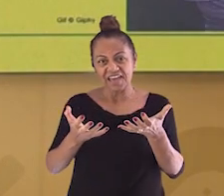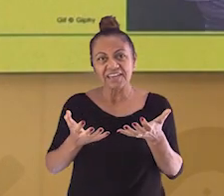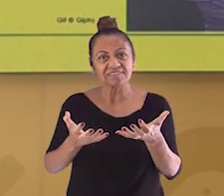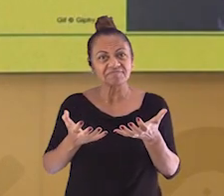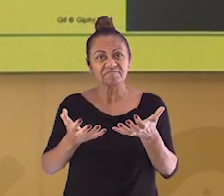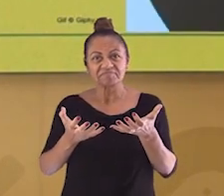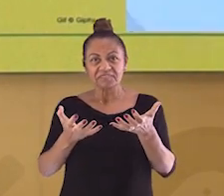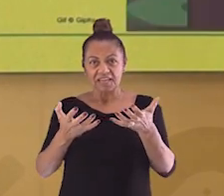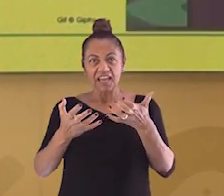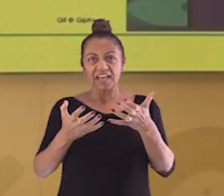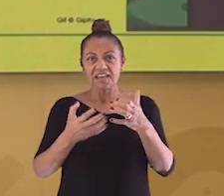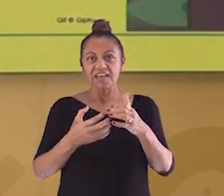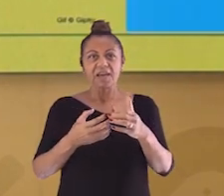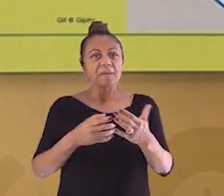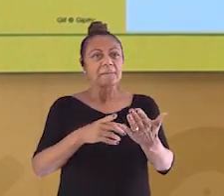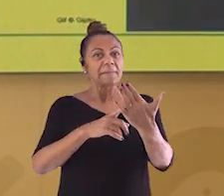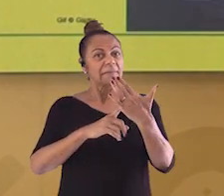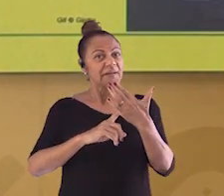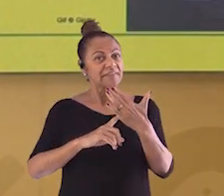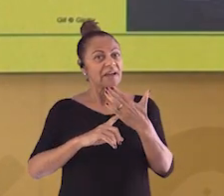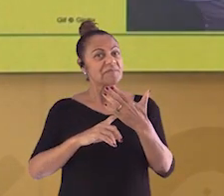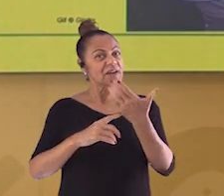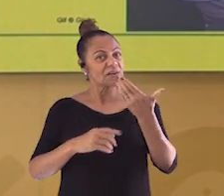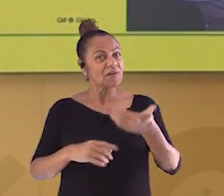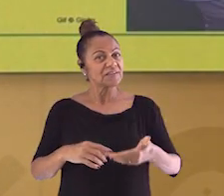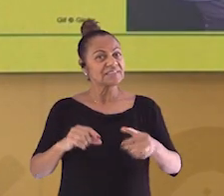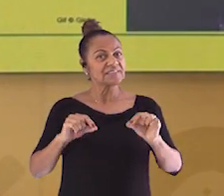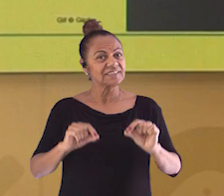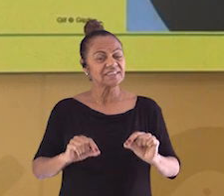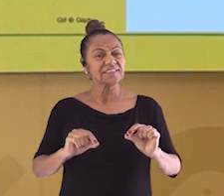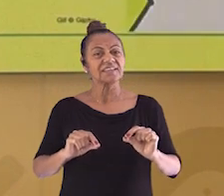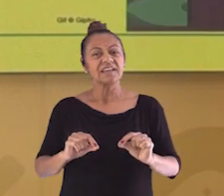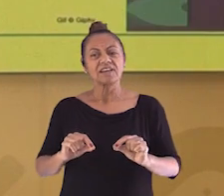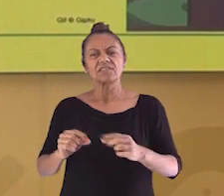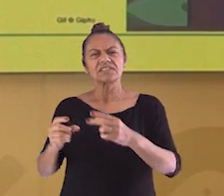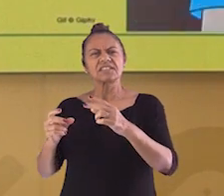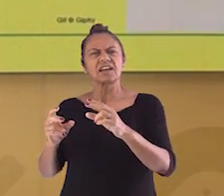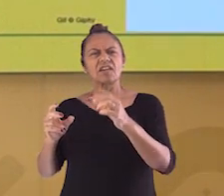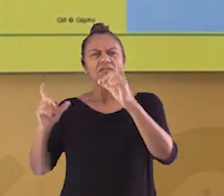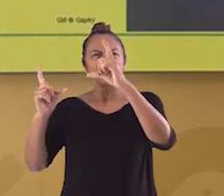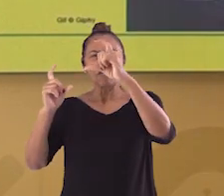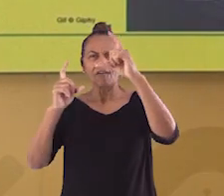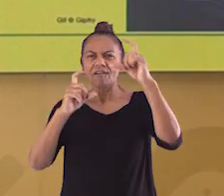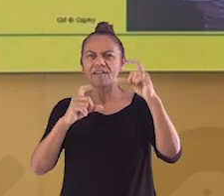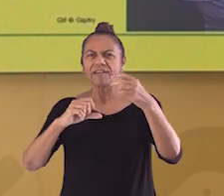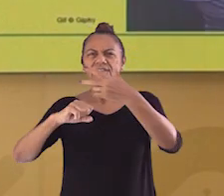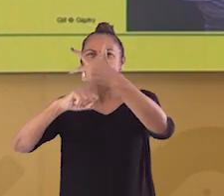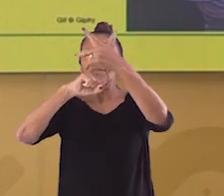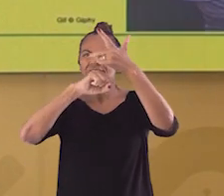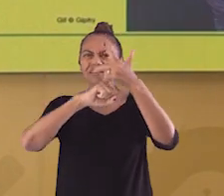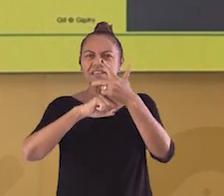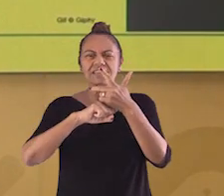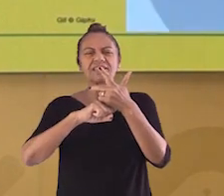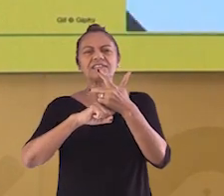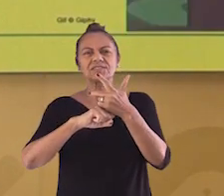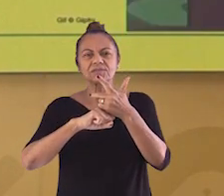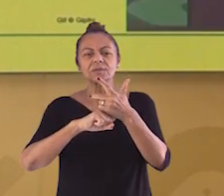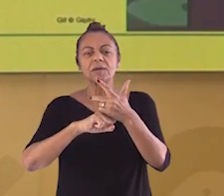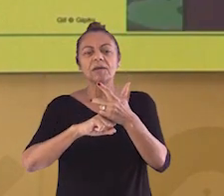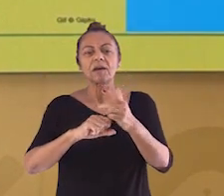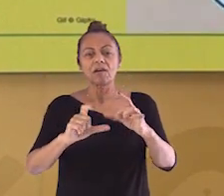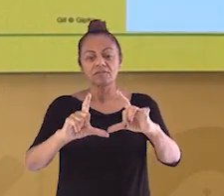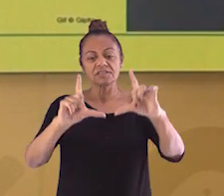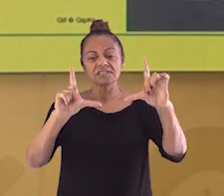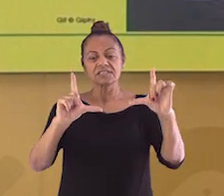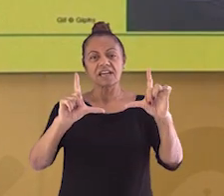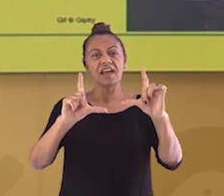print, uma foto de como vocês se divertem usando esse mundo digital, é só compartilhar a foto ou print da